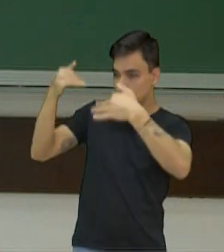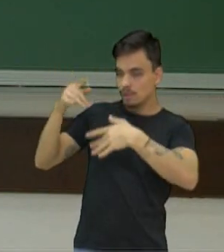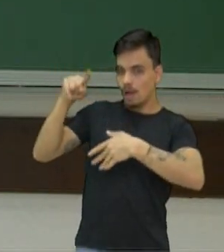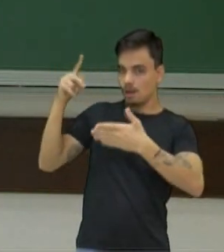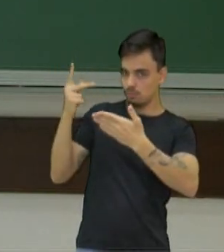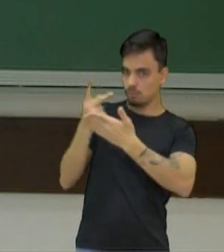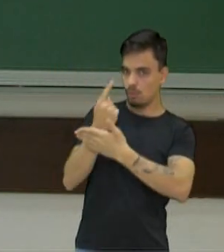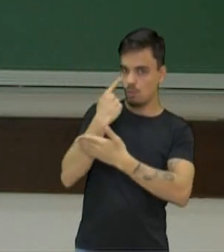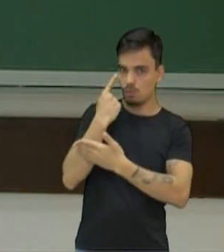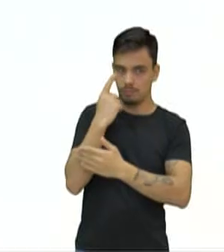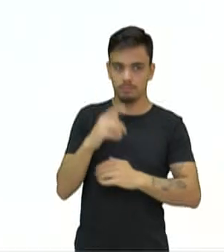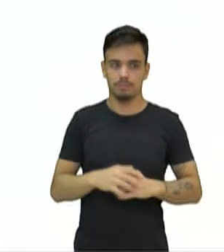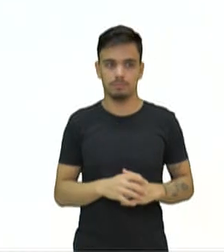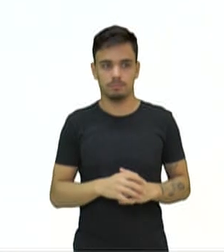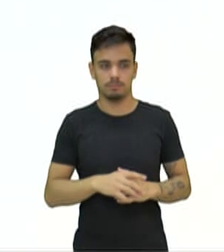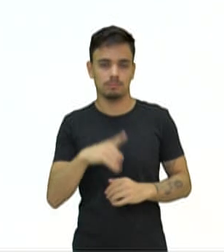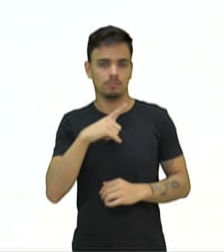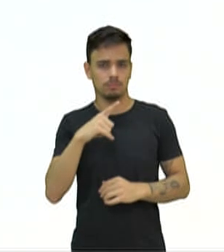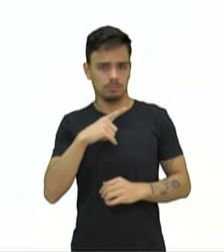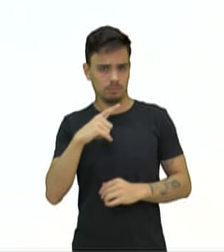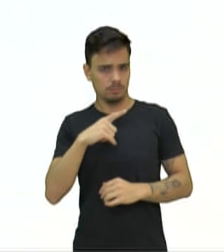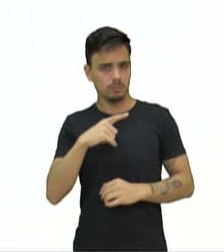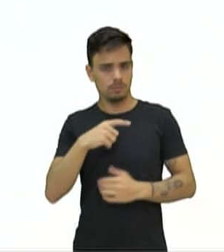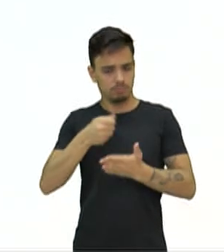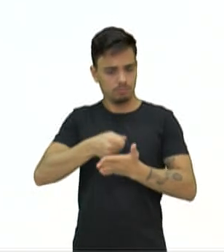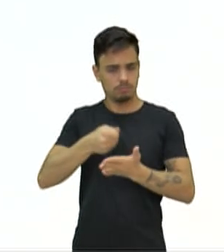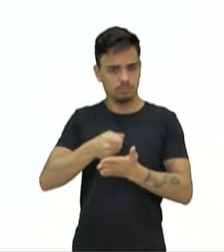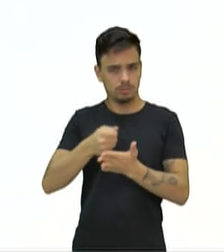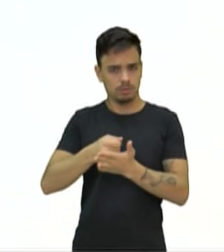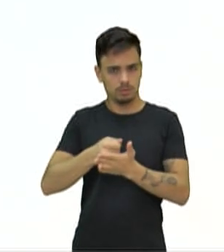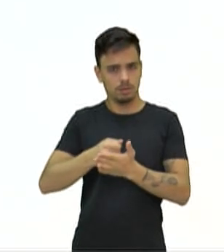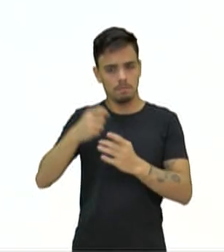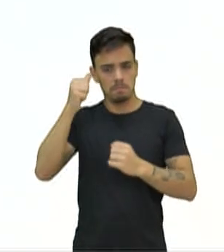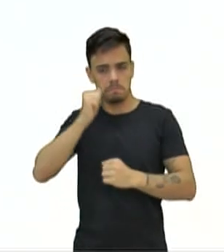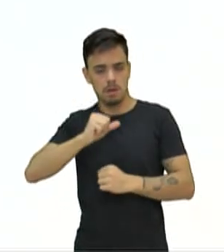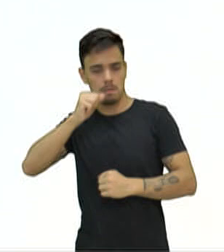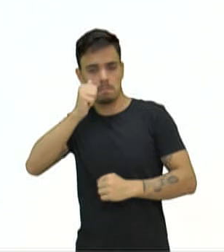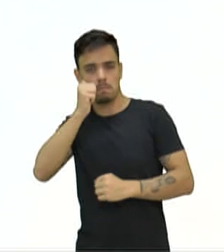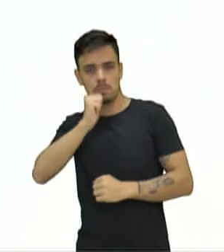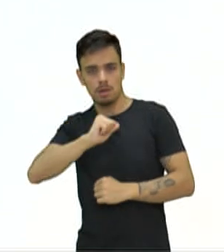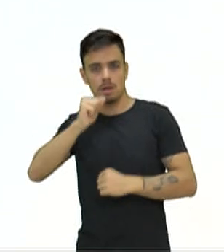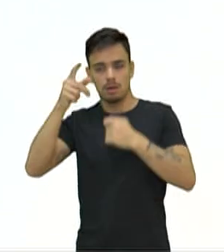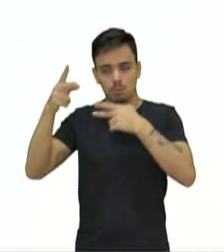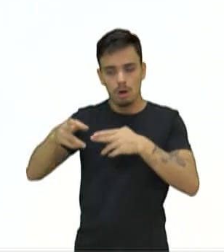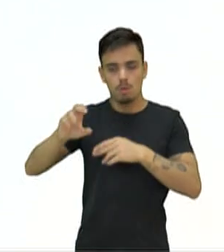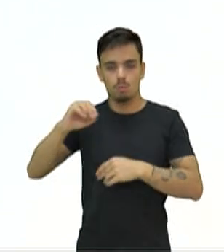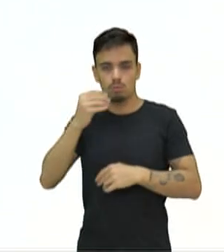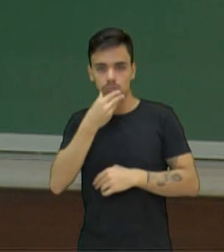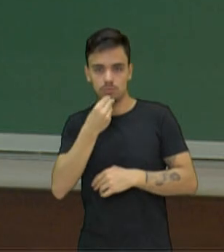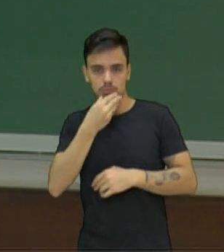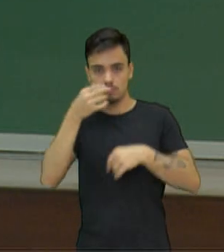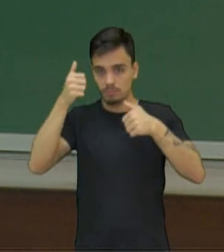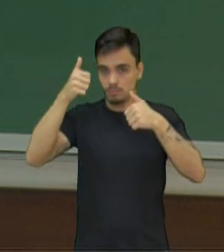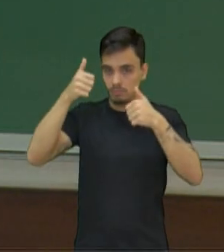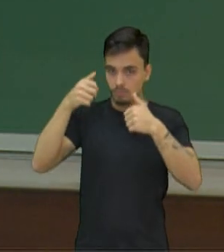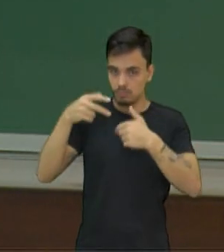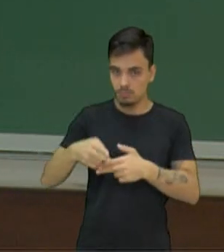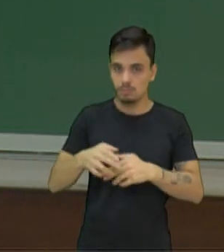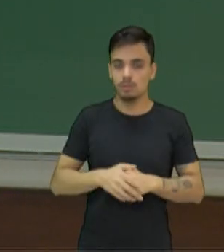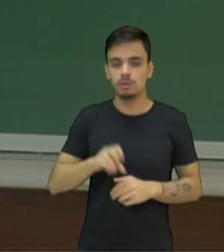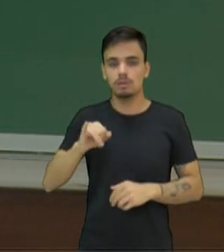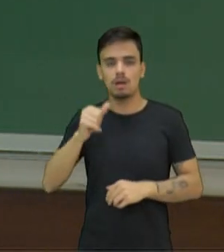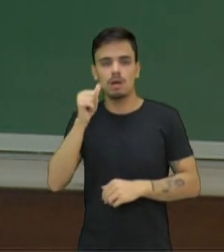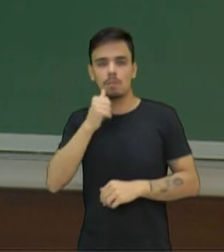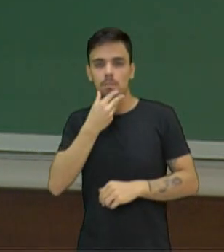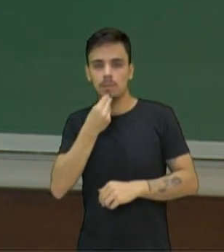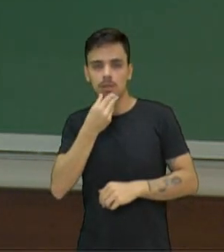Então, eles terão obrigatoriamente sexos iguais. São gêmeos monozigóticos, aquilo que eu falei. Se os dois forem... se for menino,